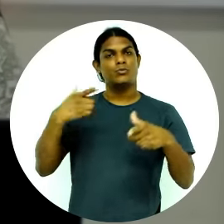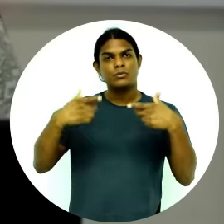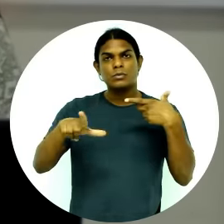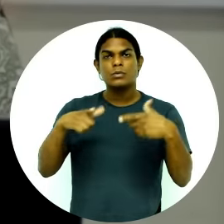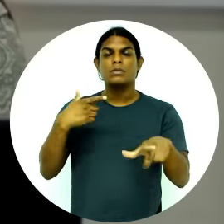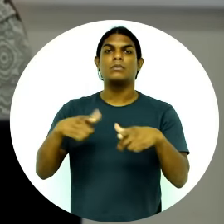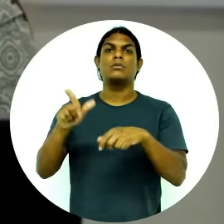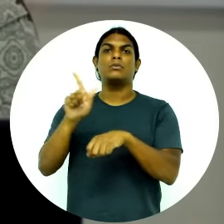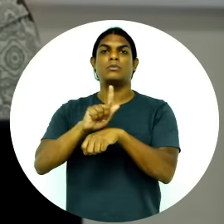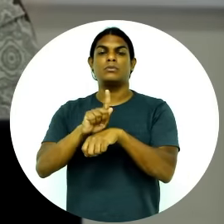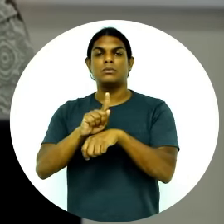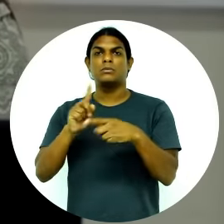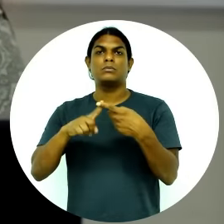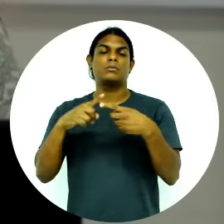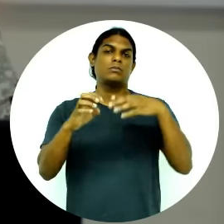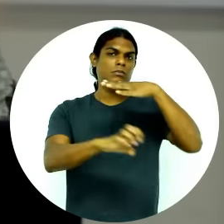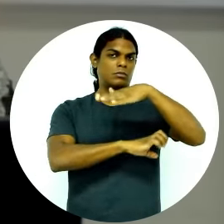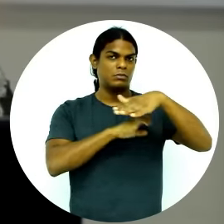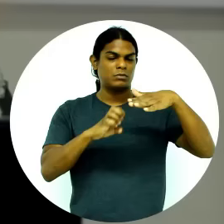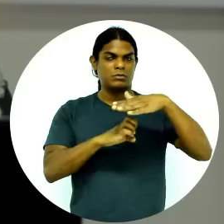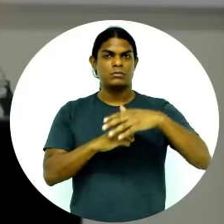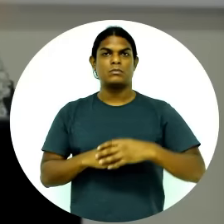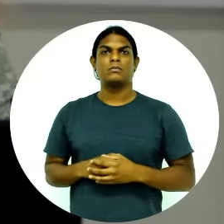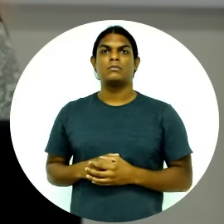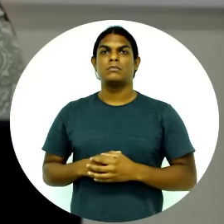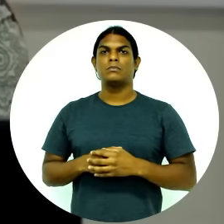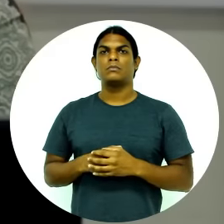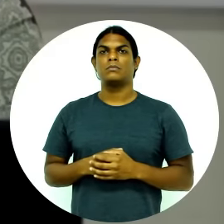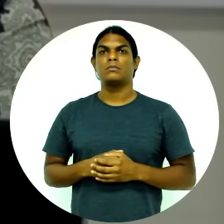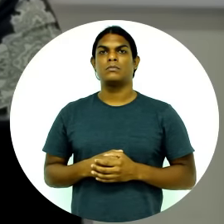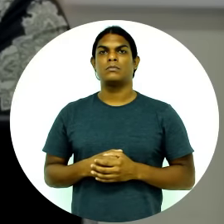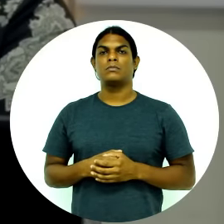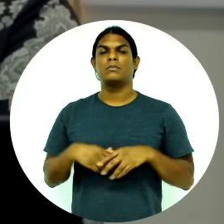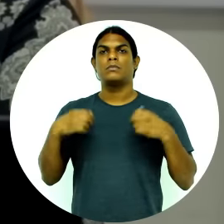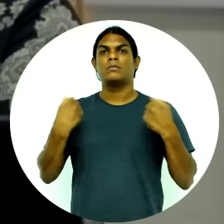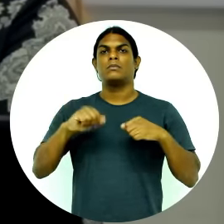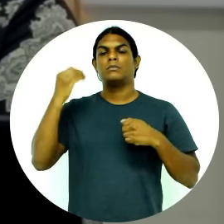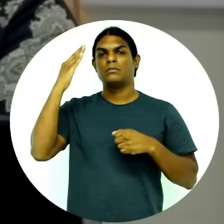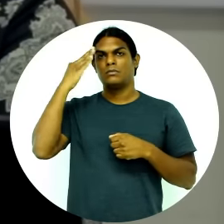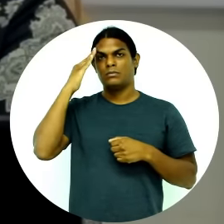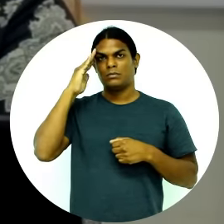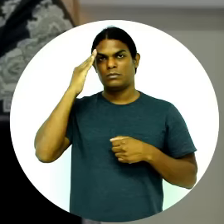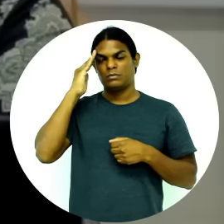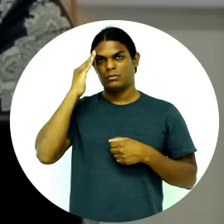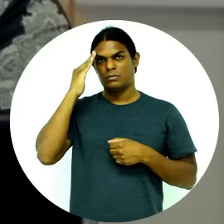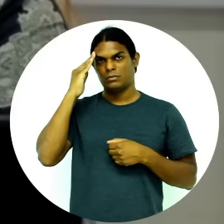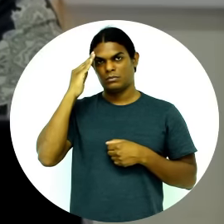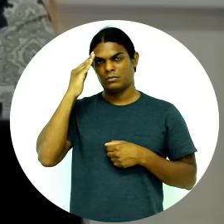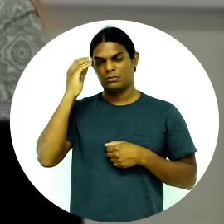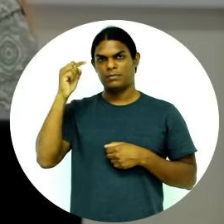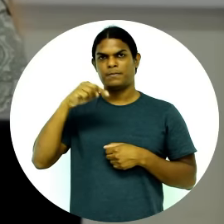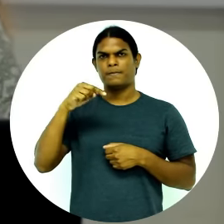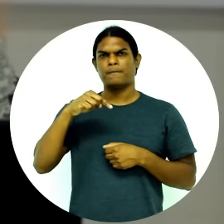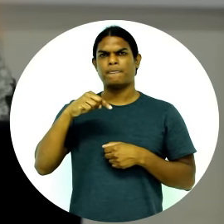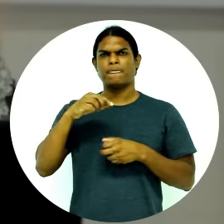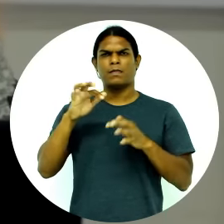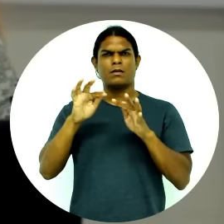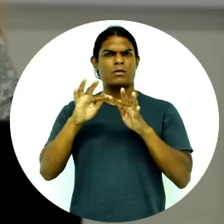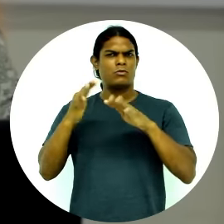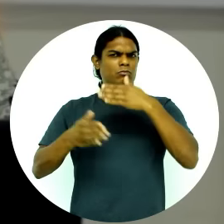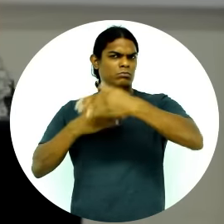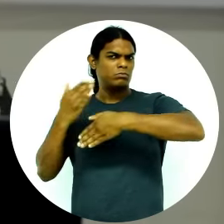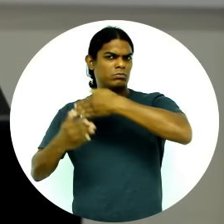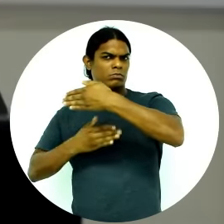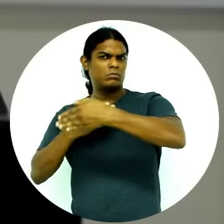A terceira competência fala um pouco sobre geração de controle e métodos de avaliação de desempenho. A gente